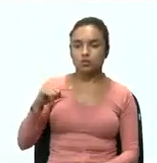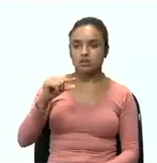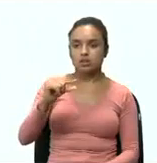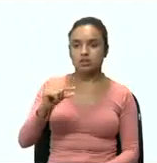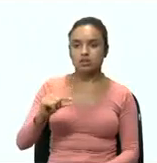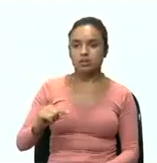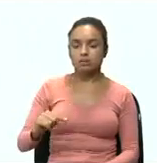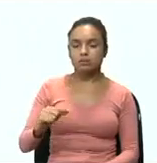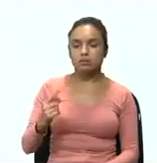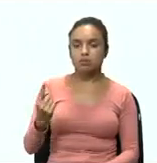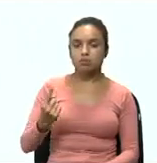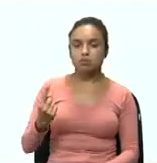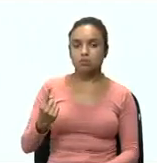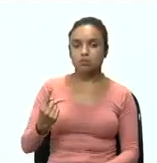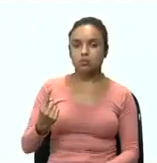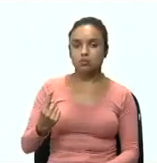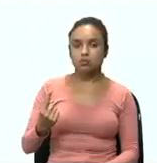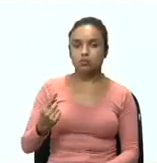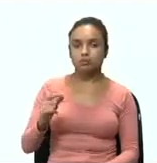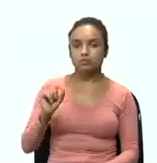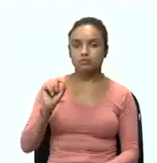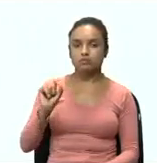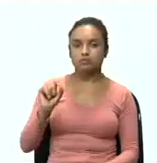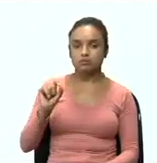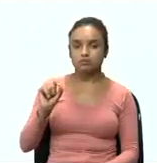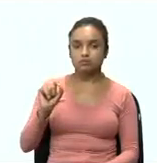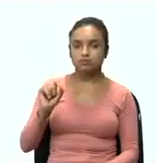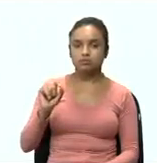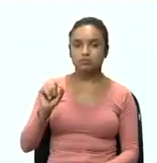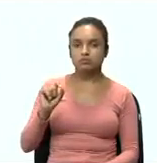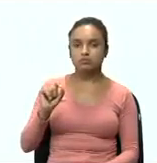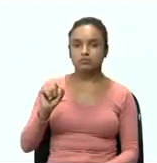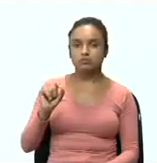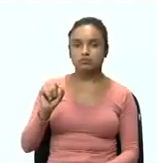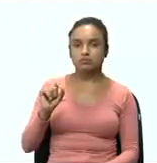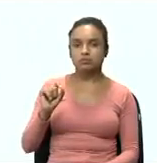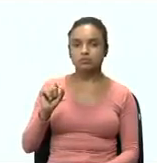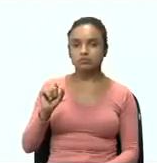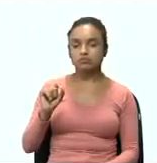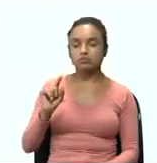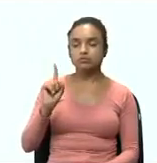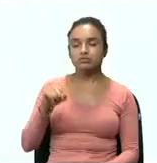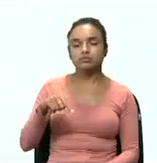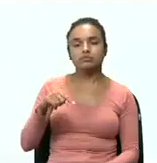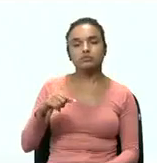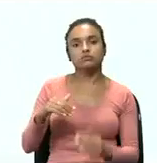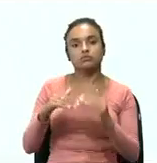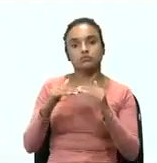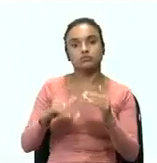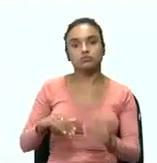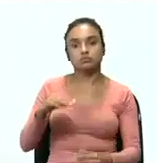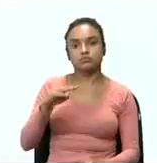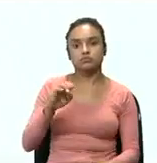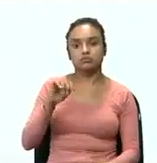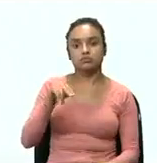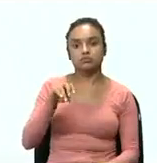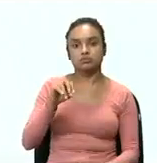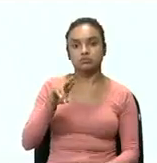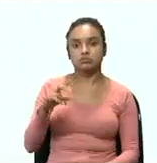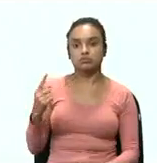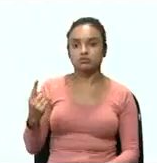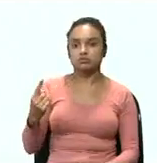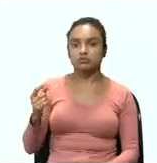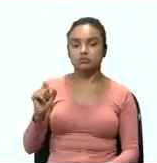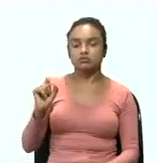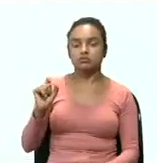que 1, o que isso aqui para nós implica? Ele é menor que 1, ele deu zero. Isso implica